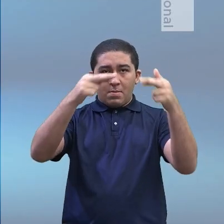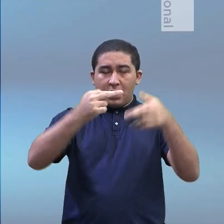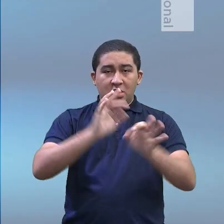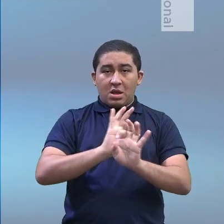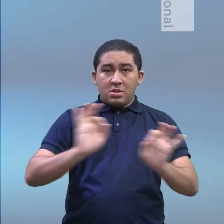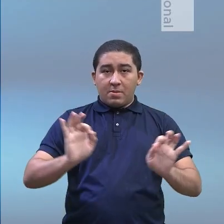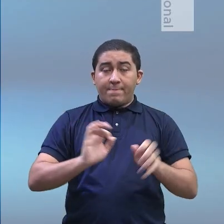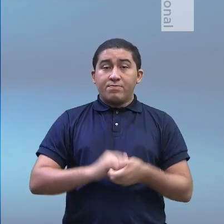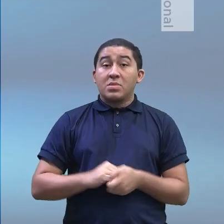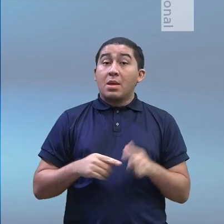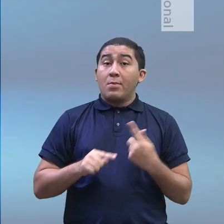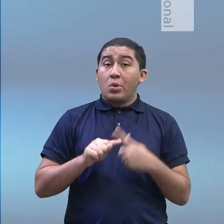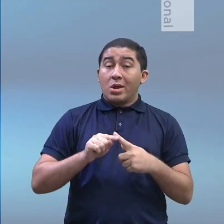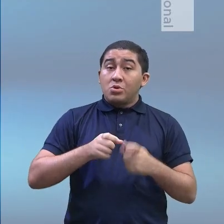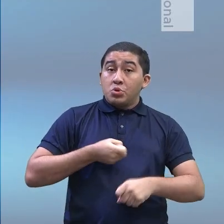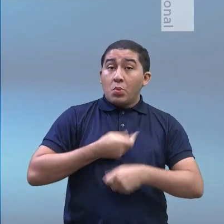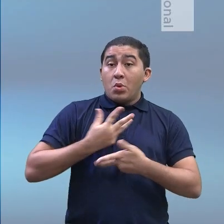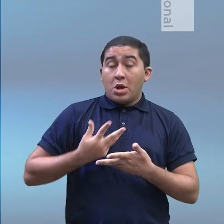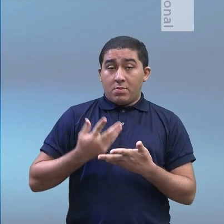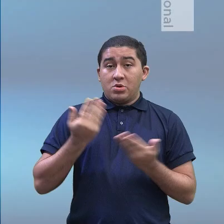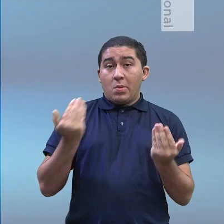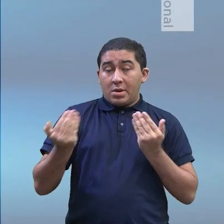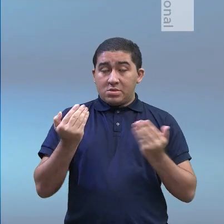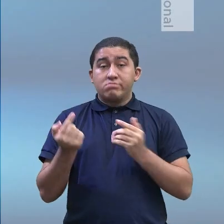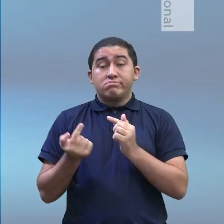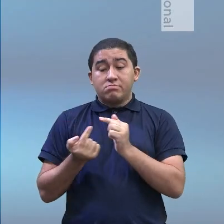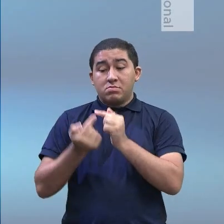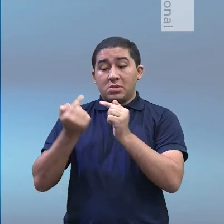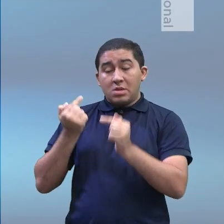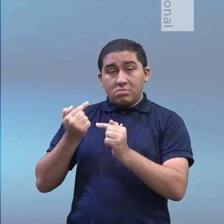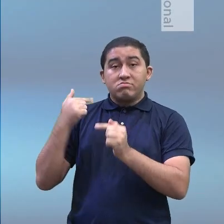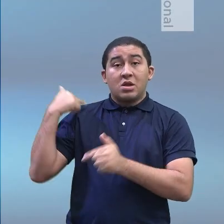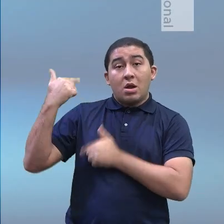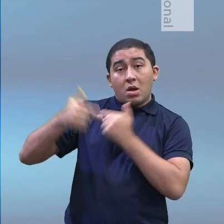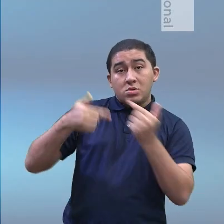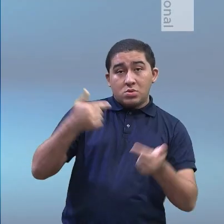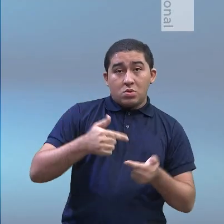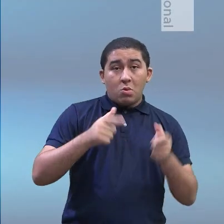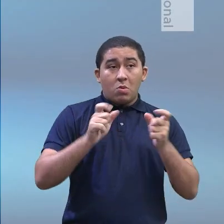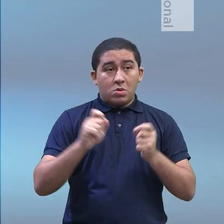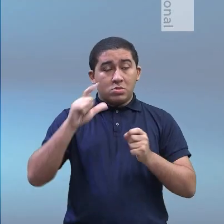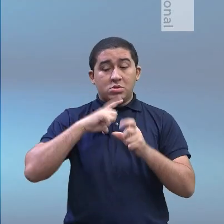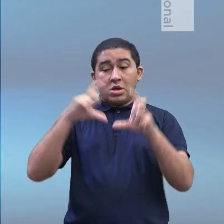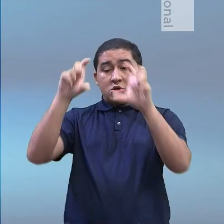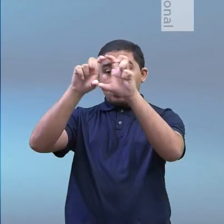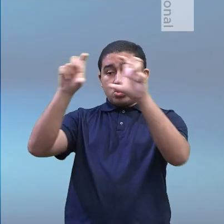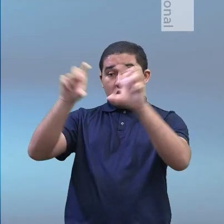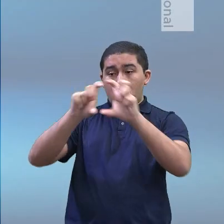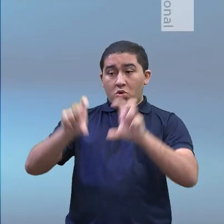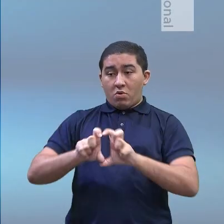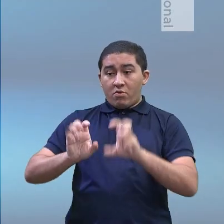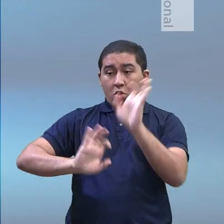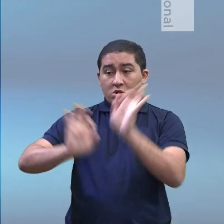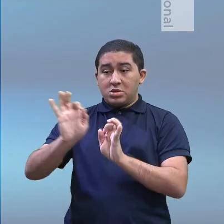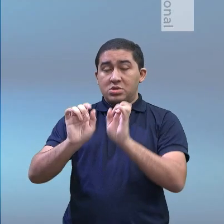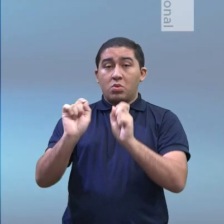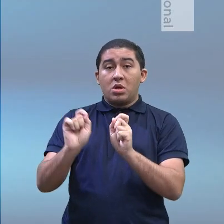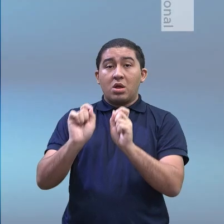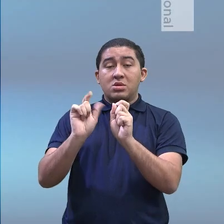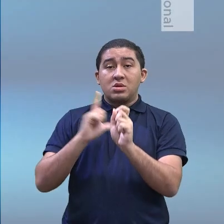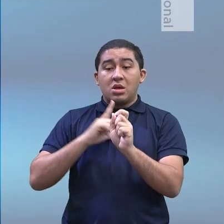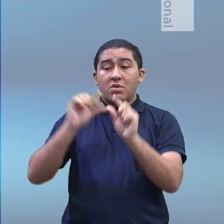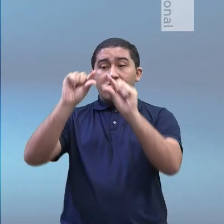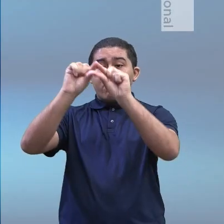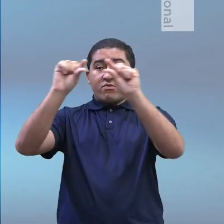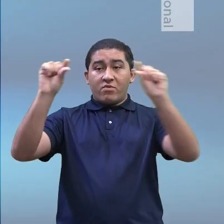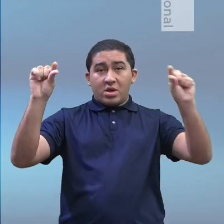nos poemas mais tradicionais, em que as estrofes são organizadas em forma de versos e que no